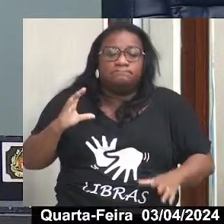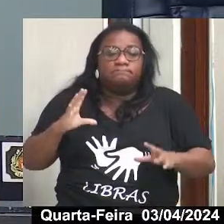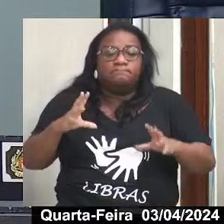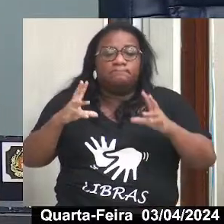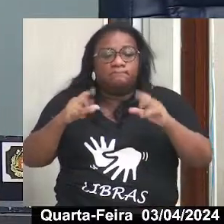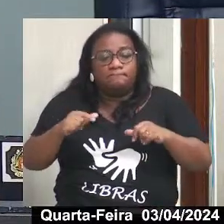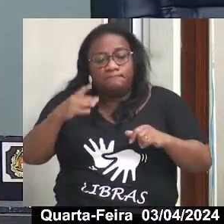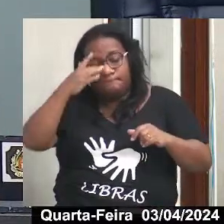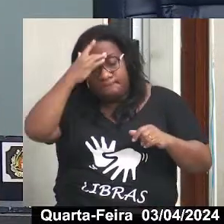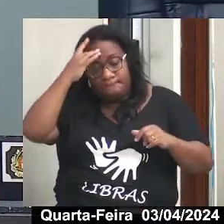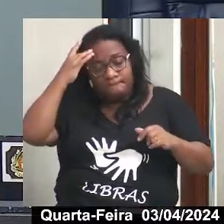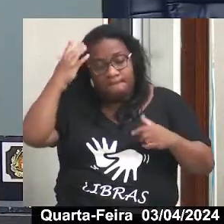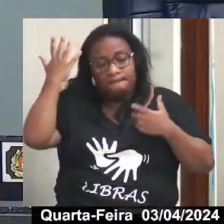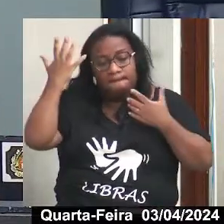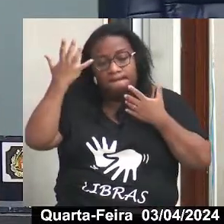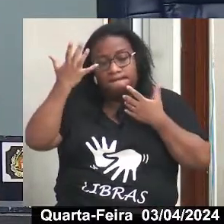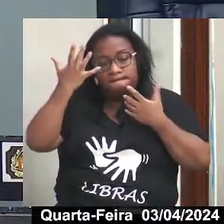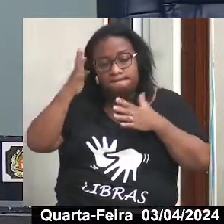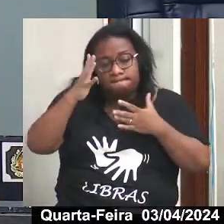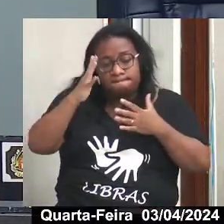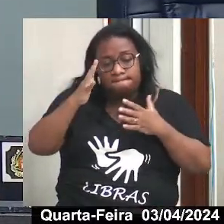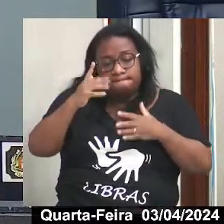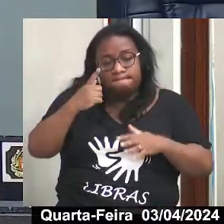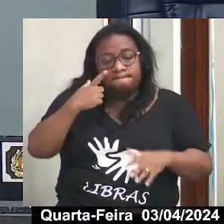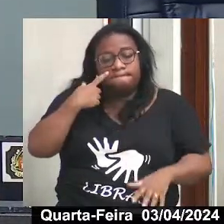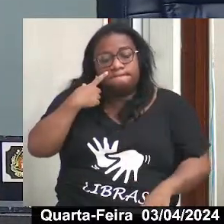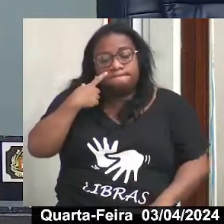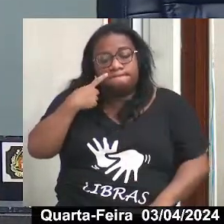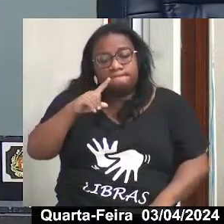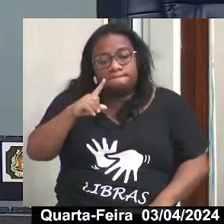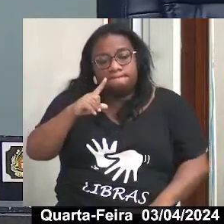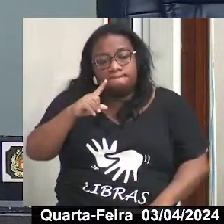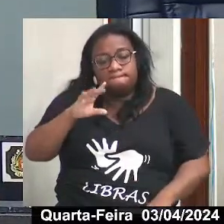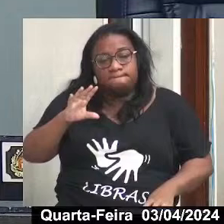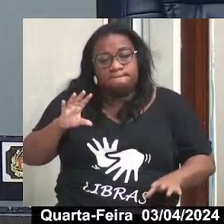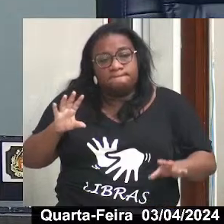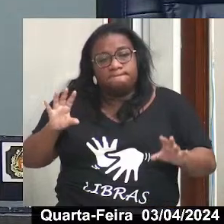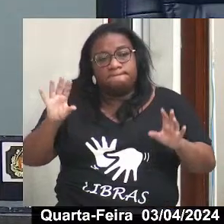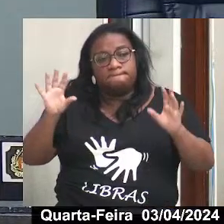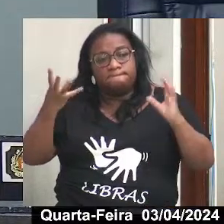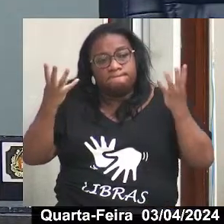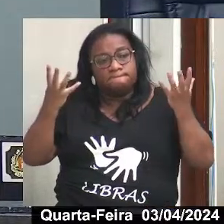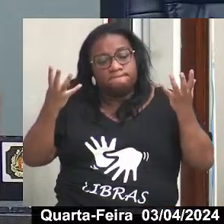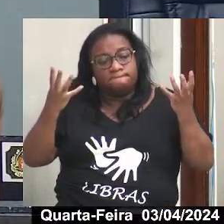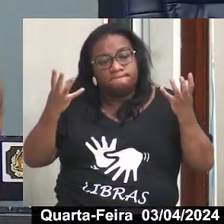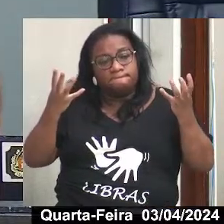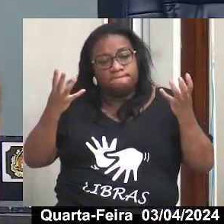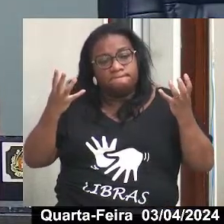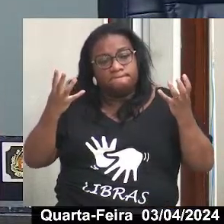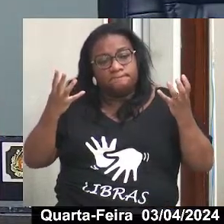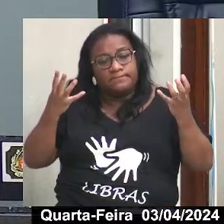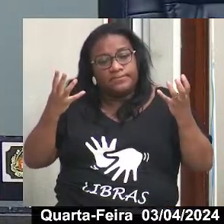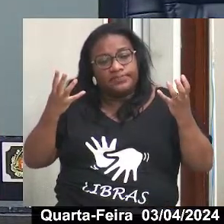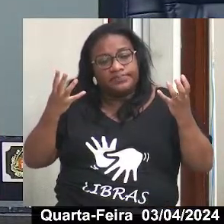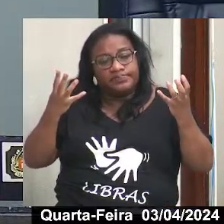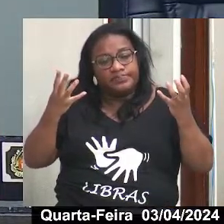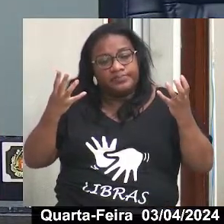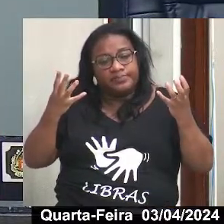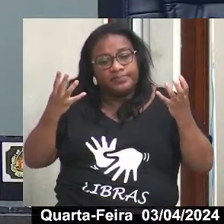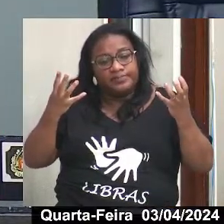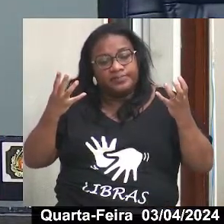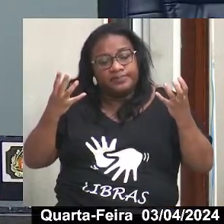está a todo vapor aí, parabenizar o último evento lá no Valdelice. Foi muito bom. E